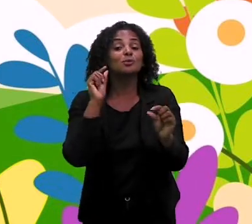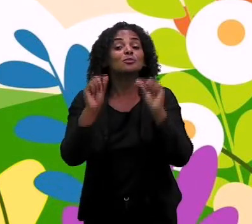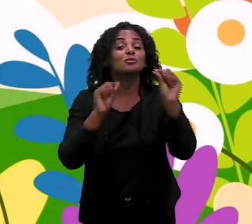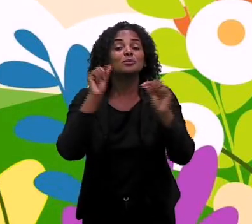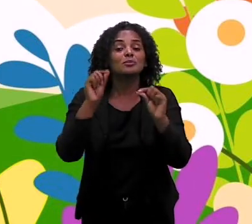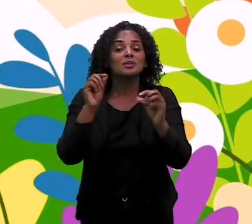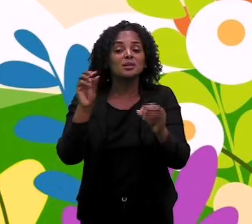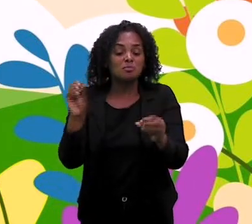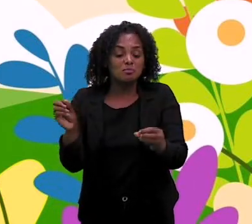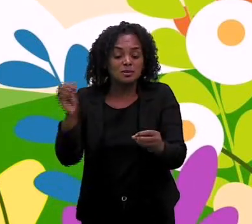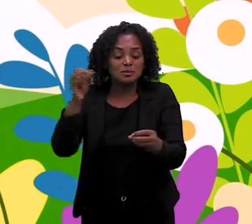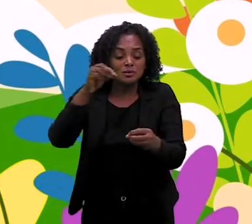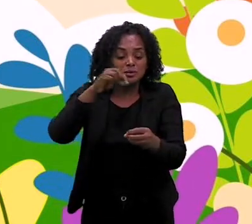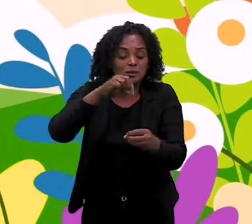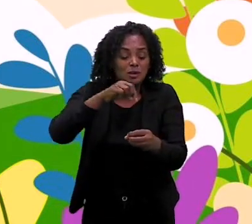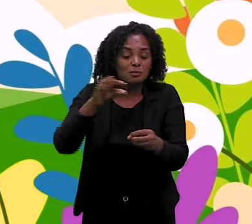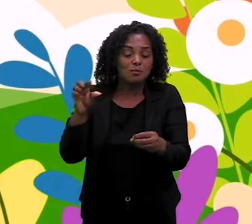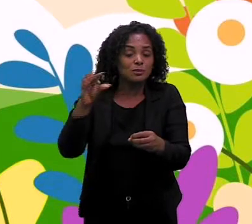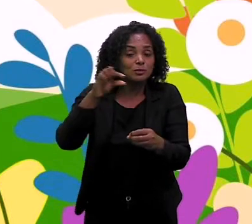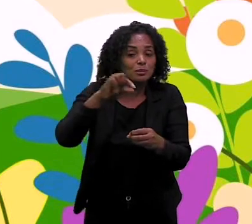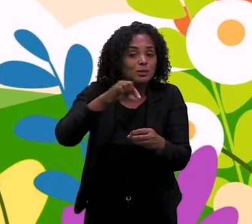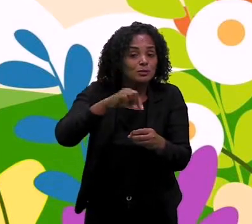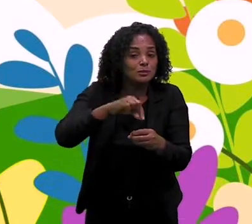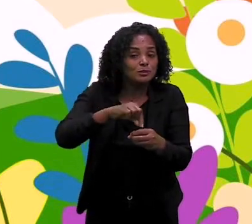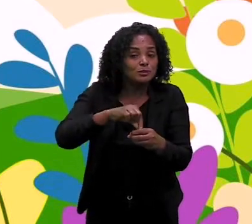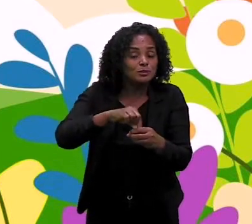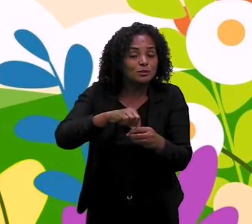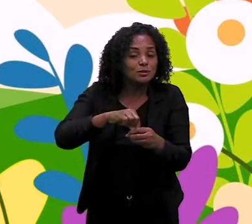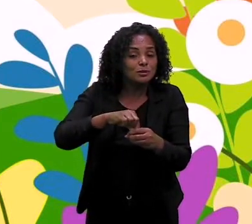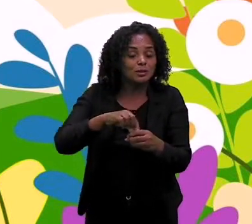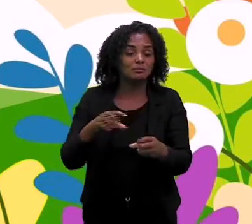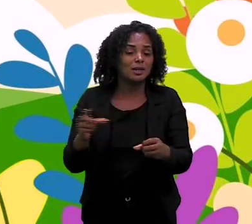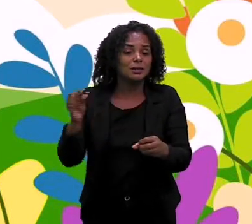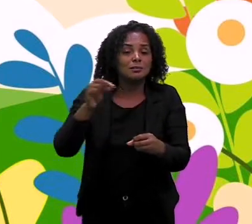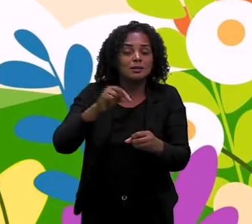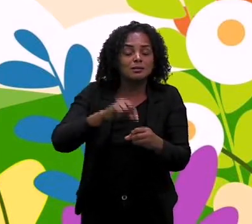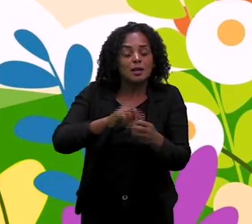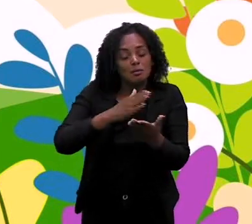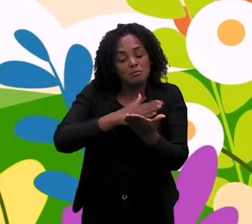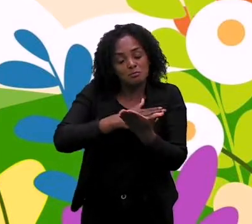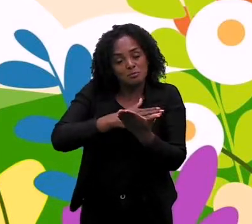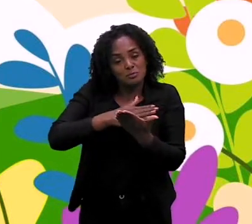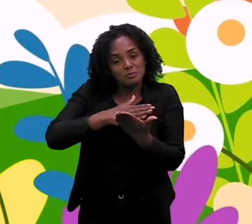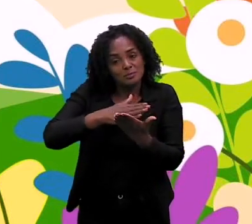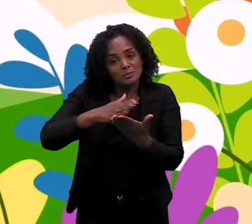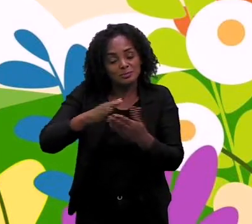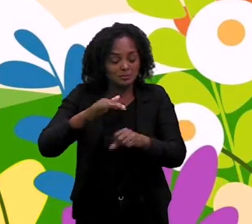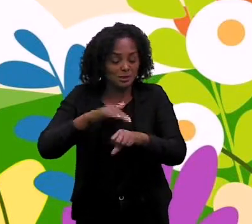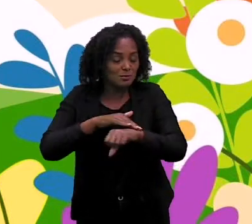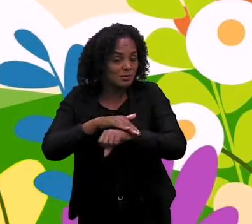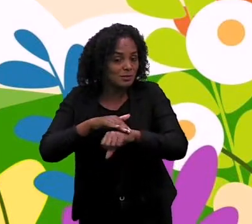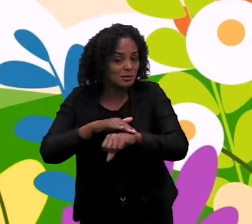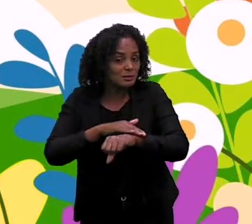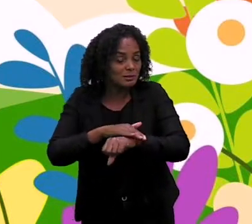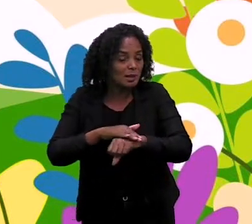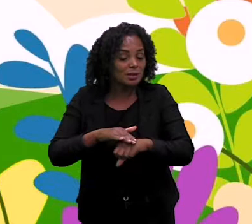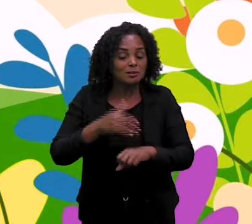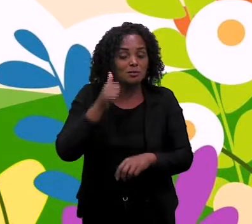sementinha. A sementinha, então, começou a conversar com a